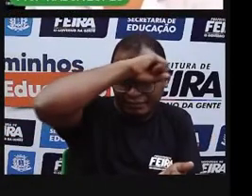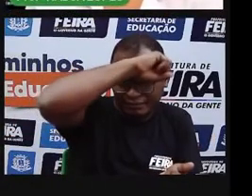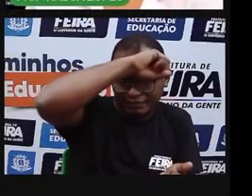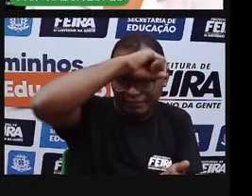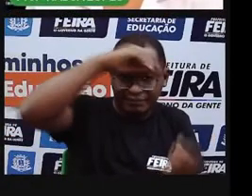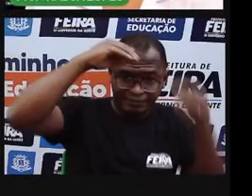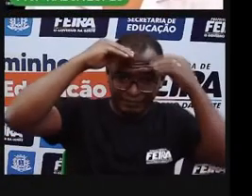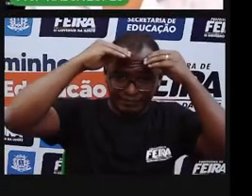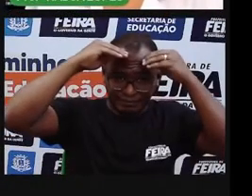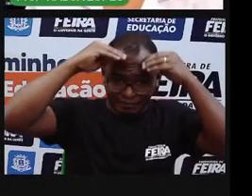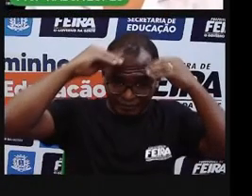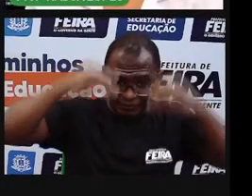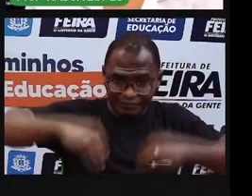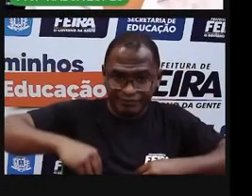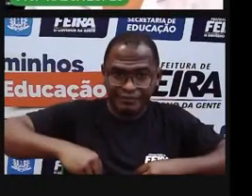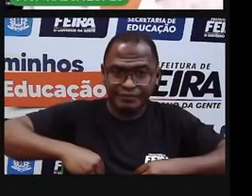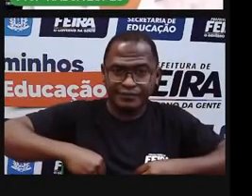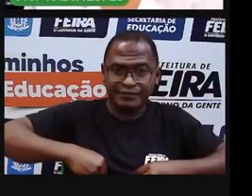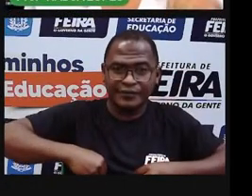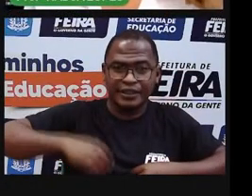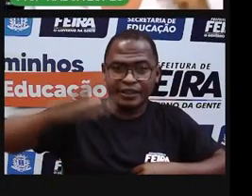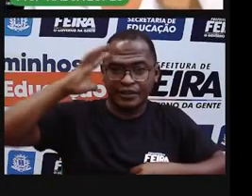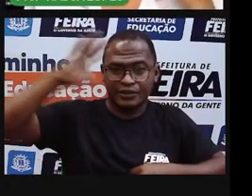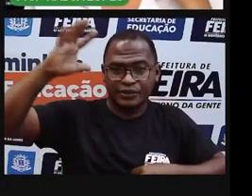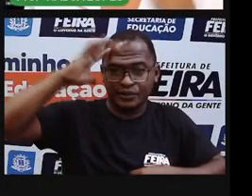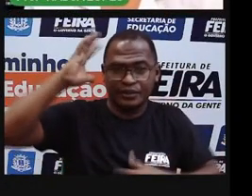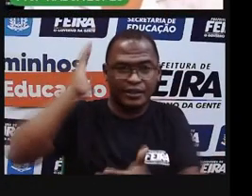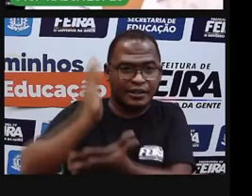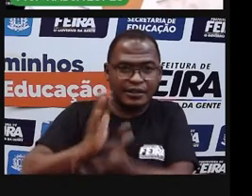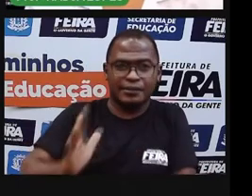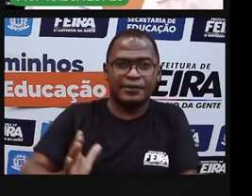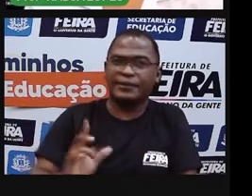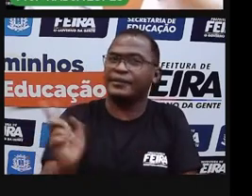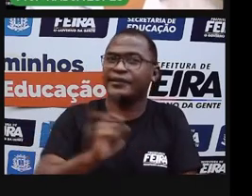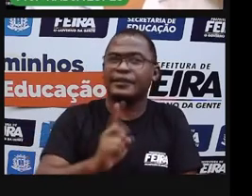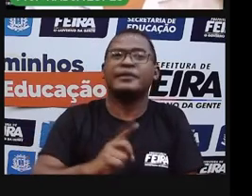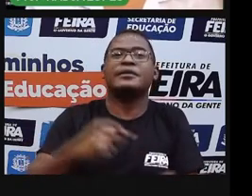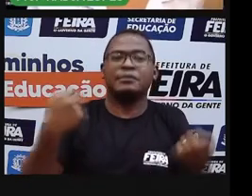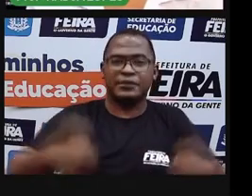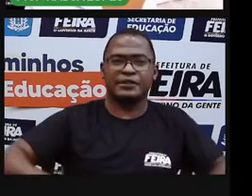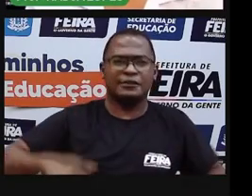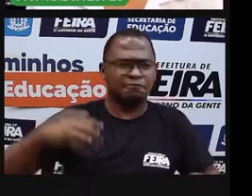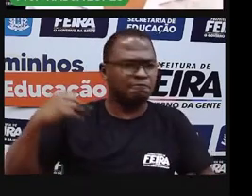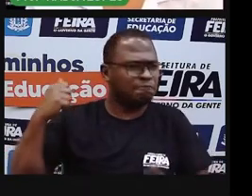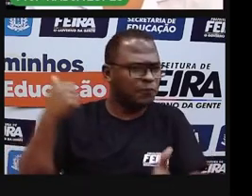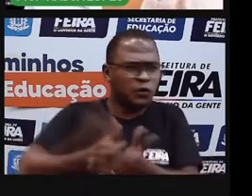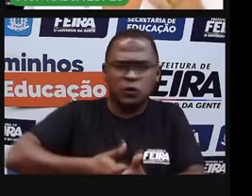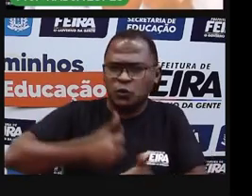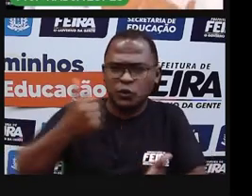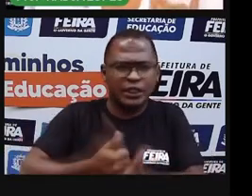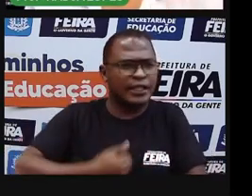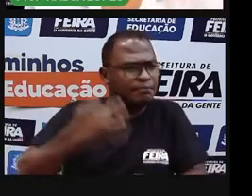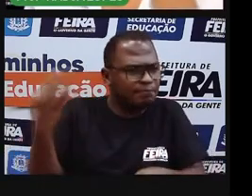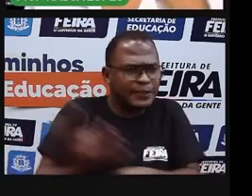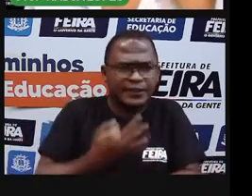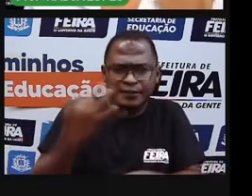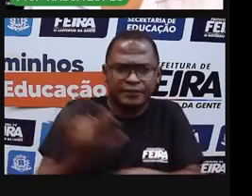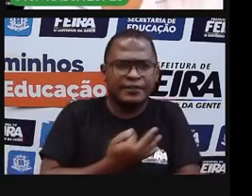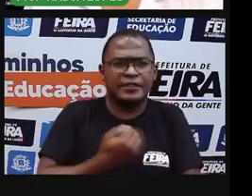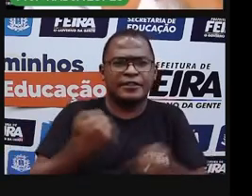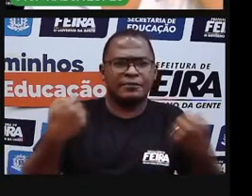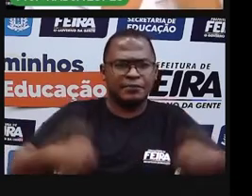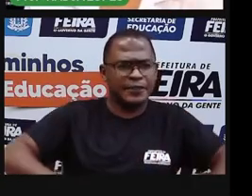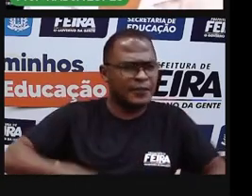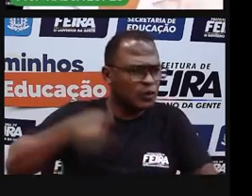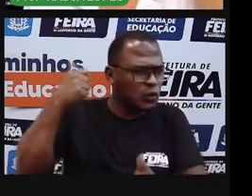gente não realiza o que a gente sonha que a gente quer é preciso perseverança é preciso esperança é preciso